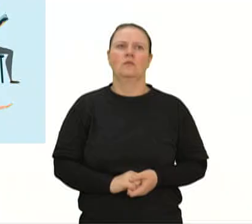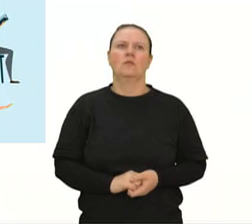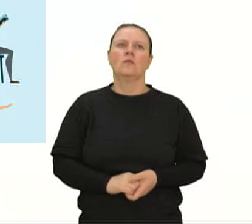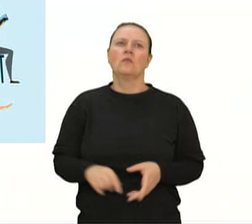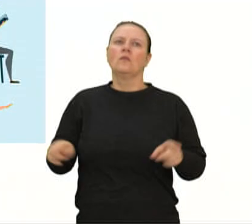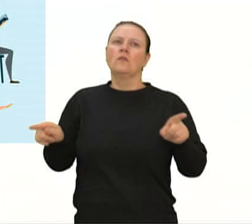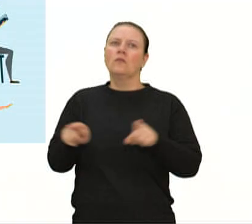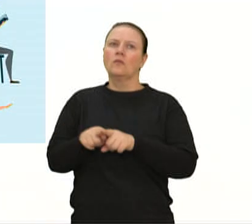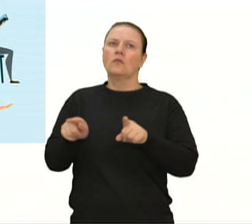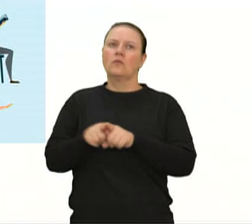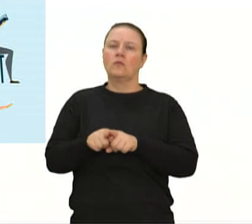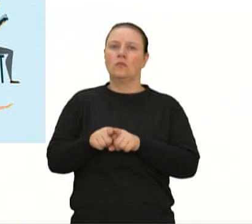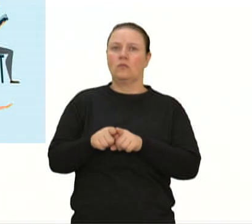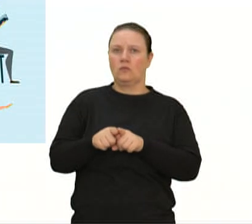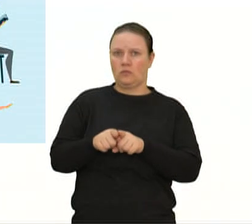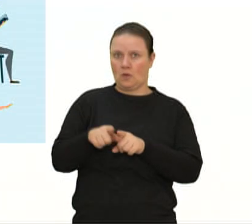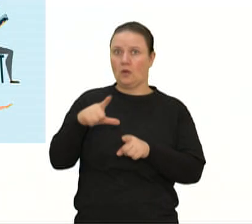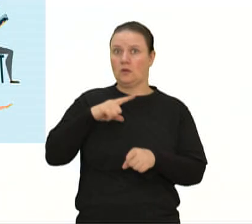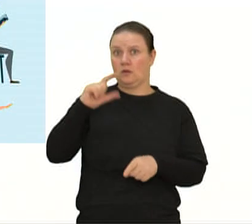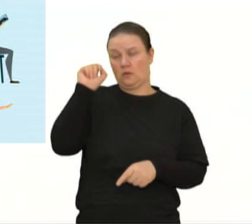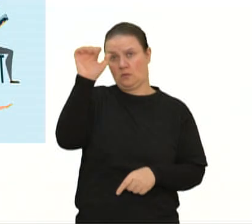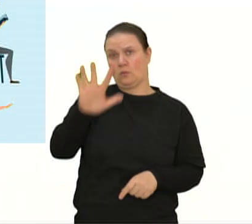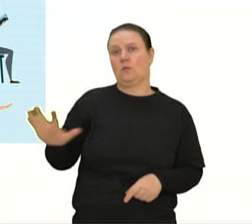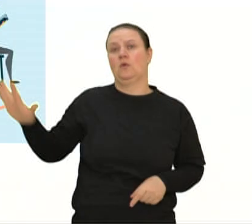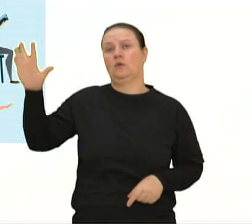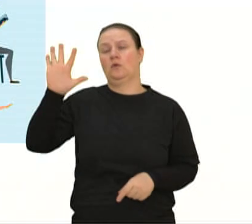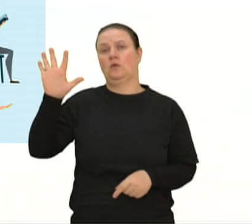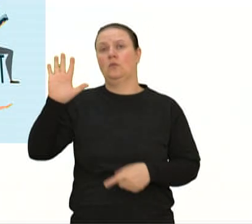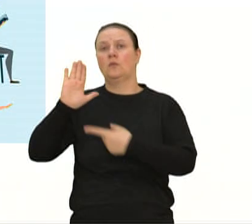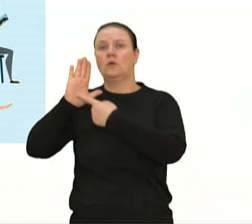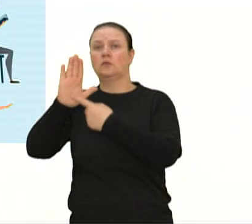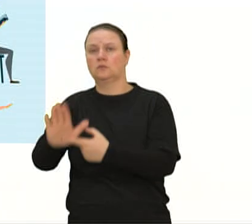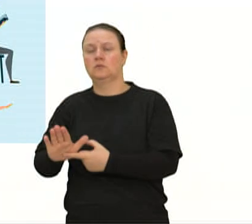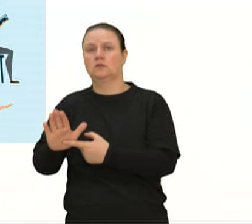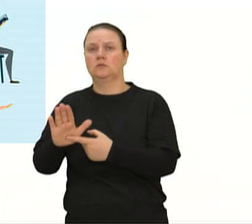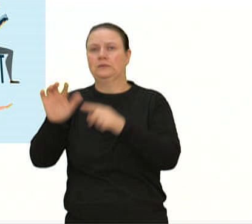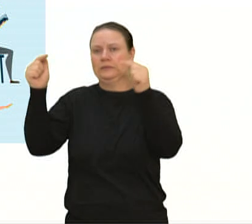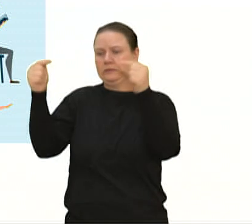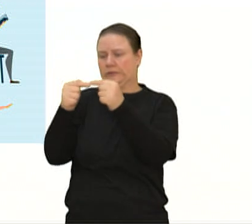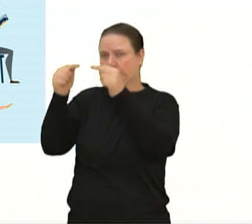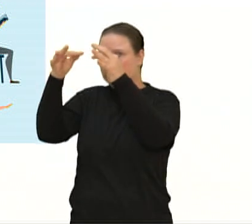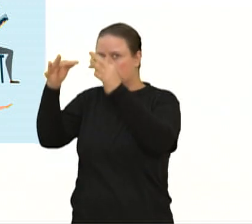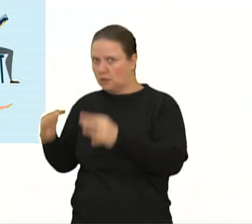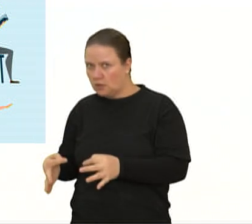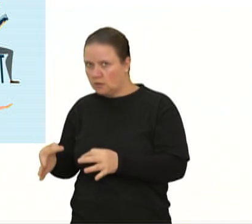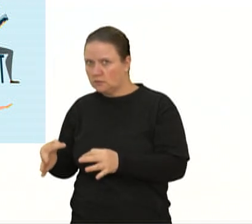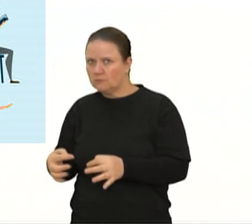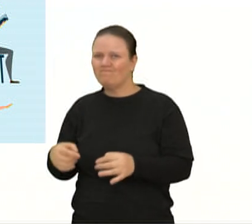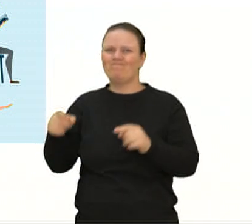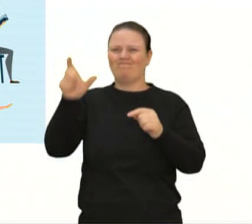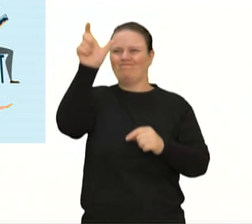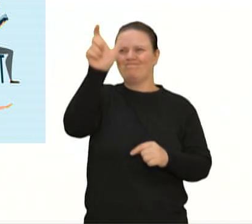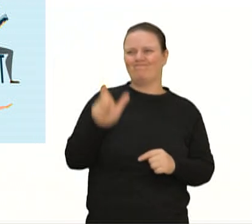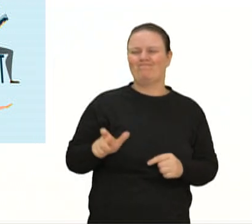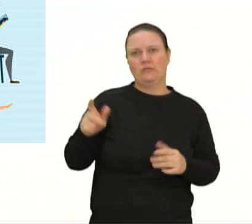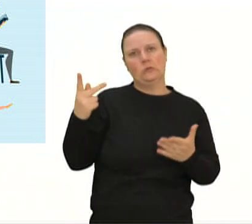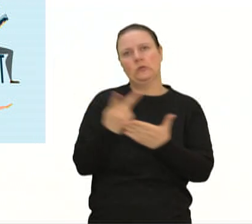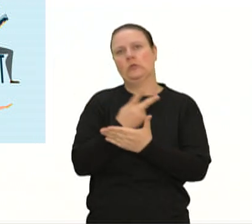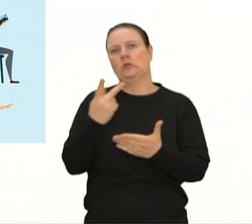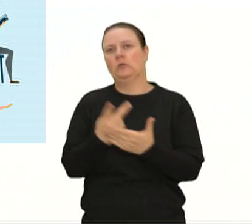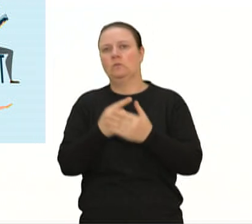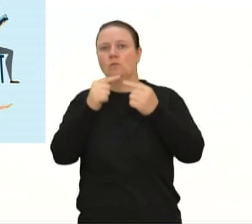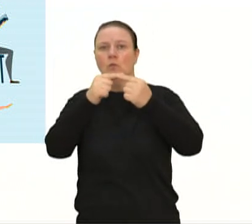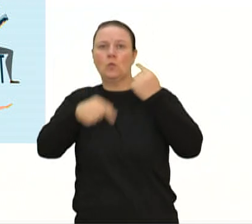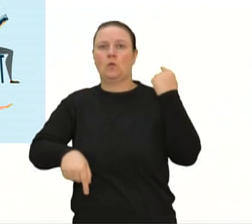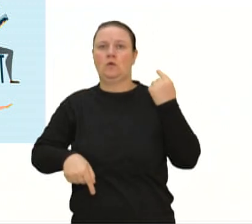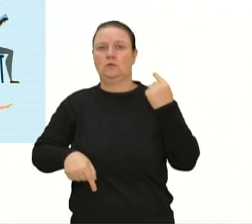aqui tenho um destaque, uma imagem, mostrando a posição mais correta e a posição incorreta, tanto em atividades do dia a